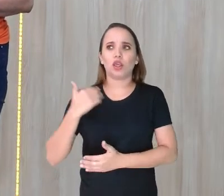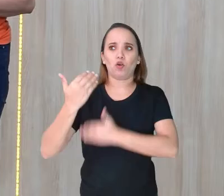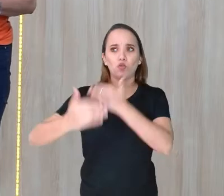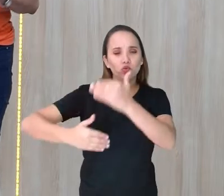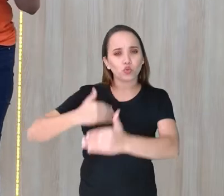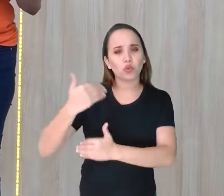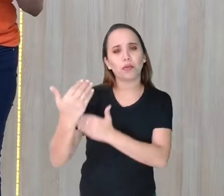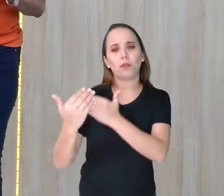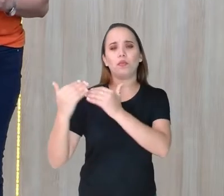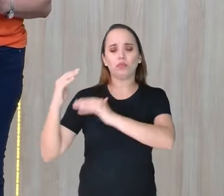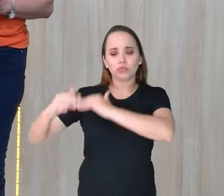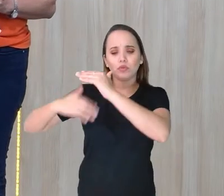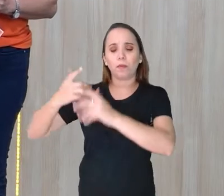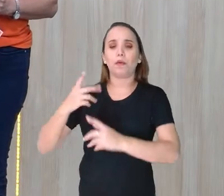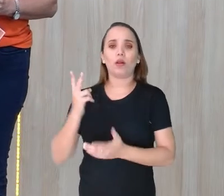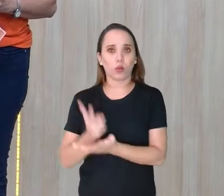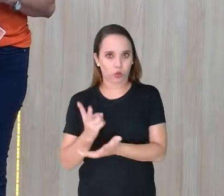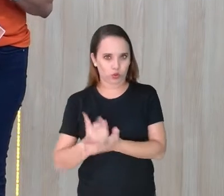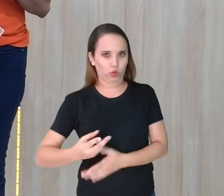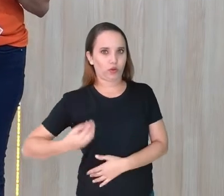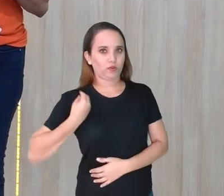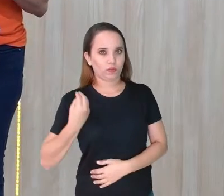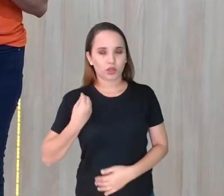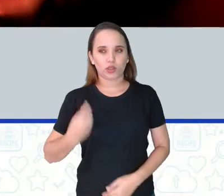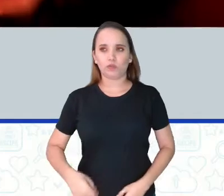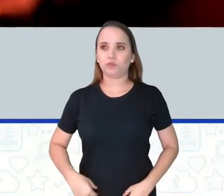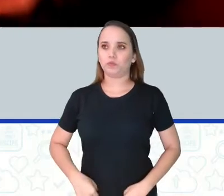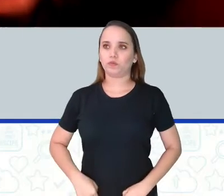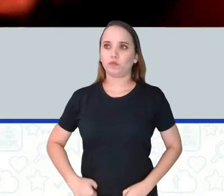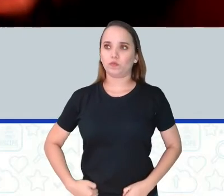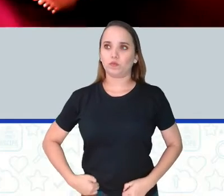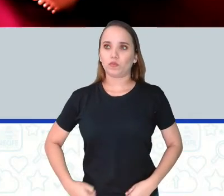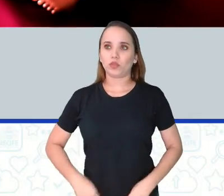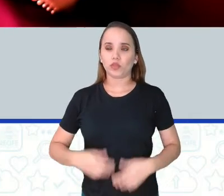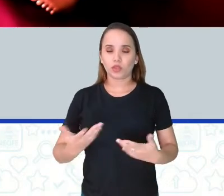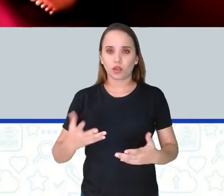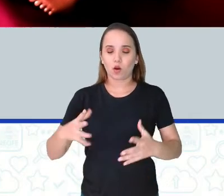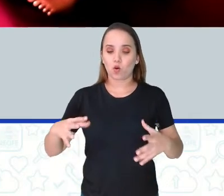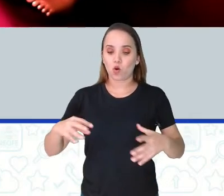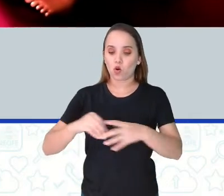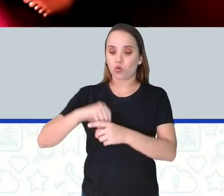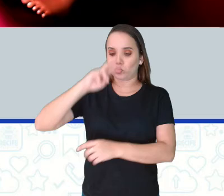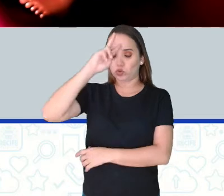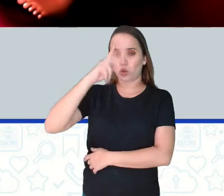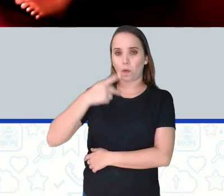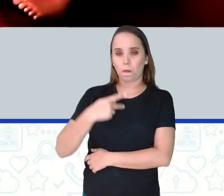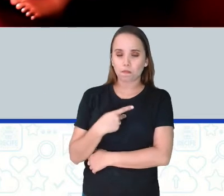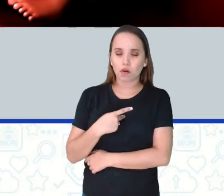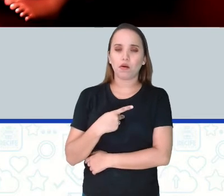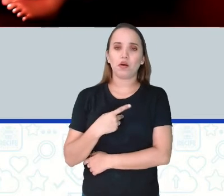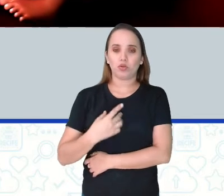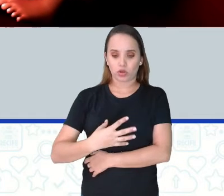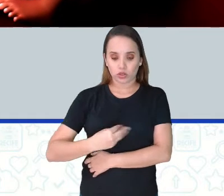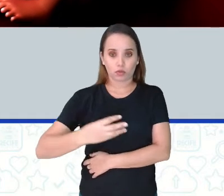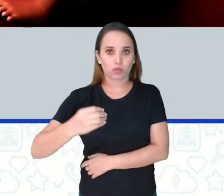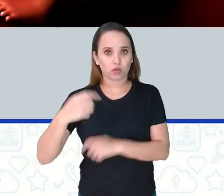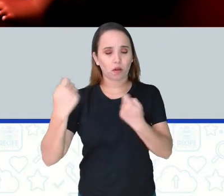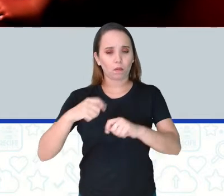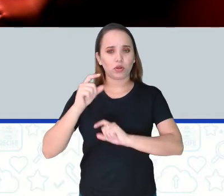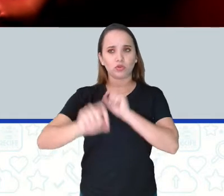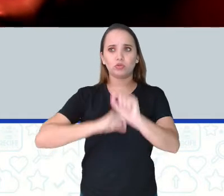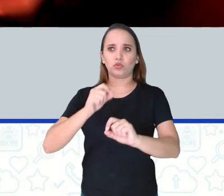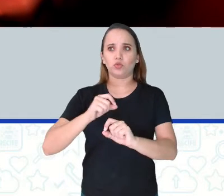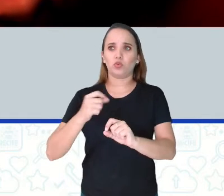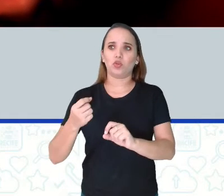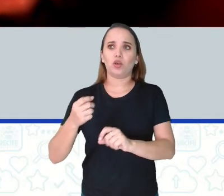que possam sobreviver. Então, nos seres humanos, a reprodução, ela necessita do